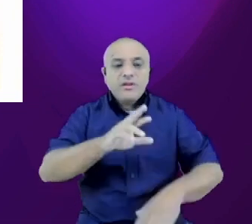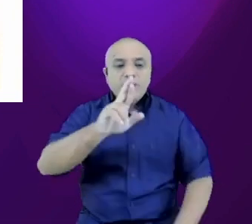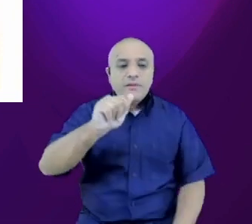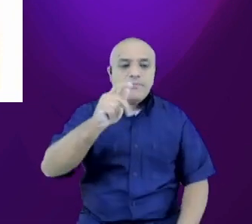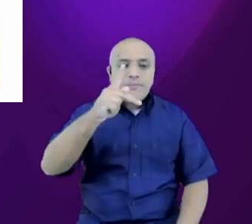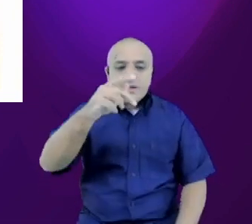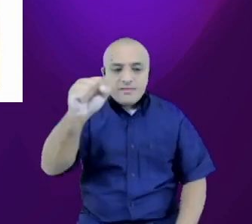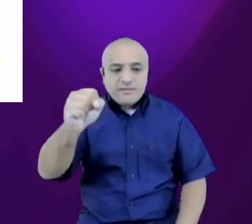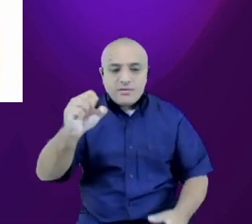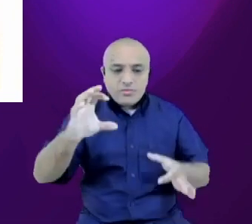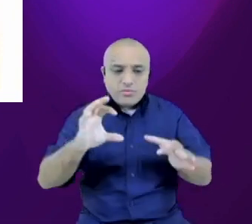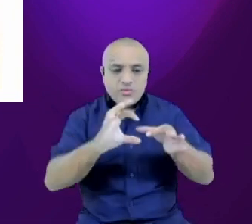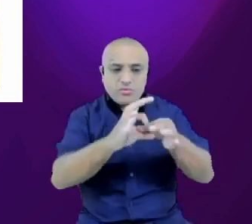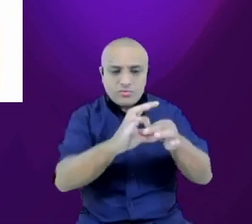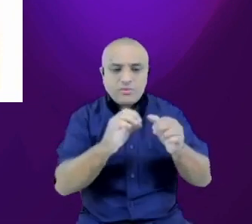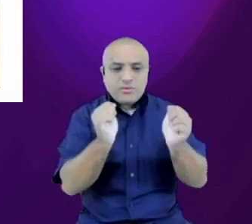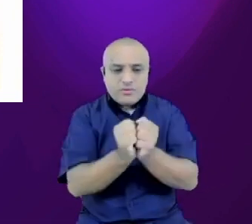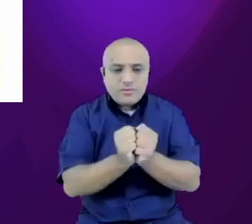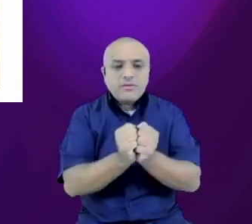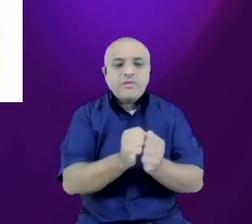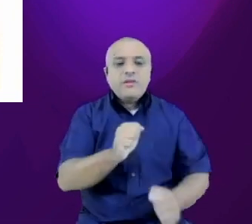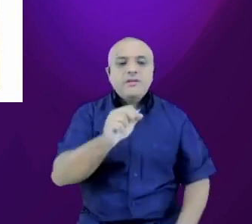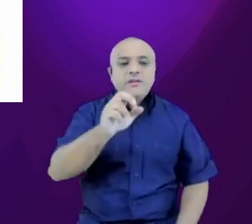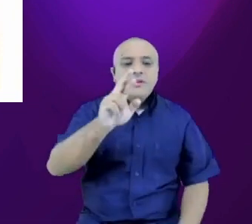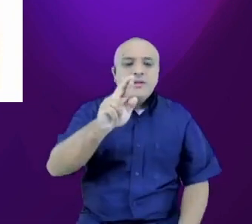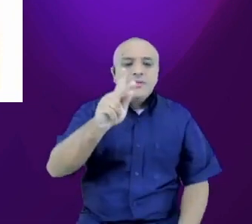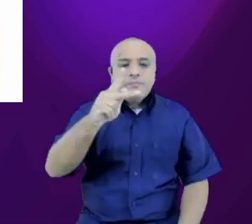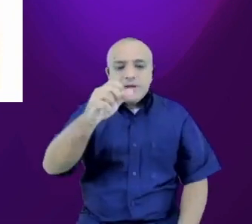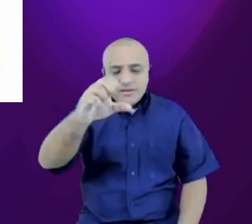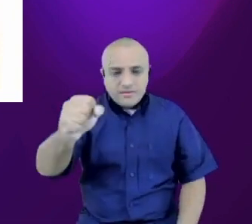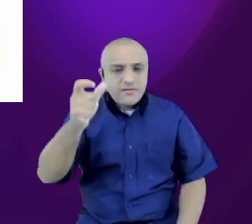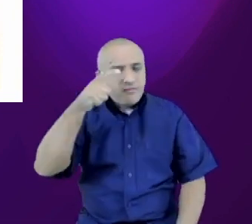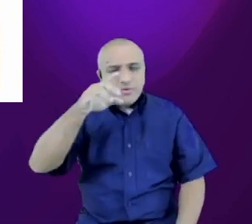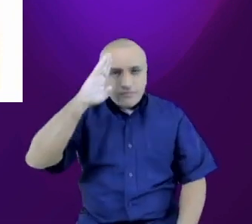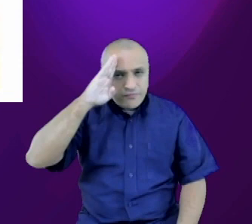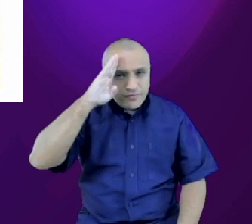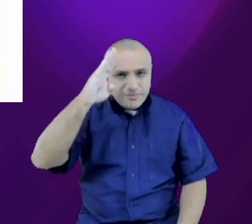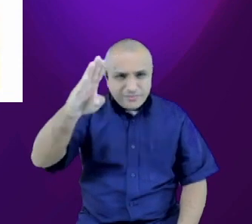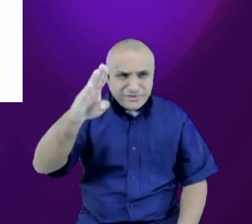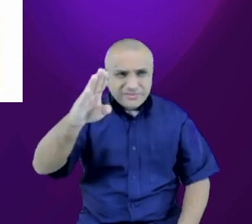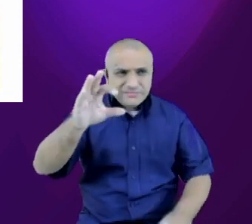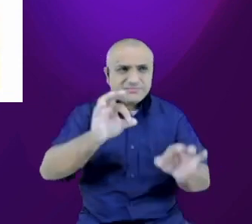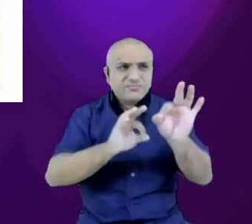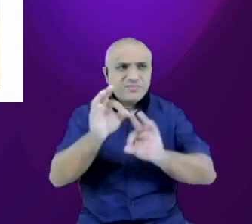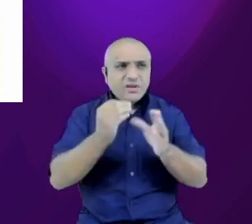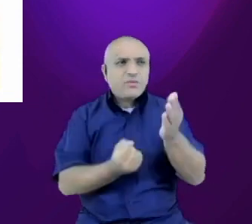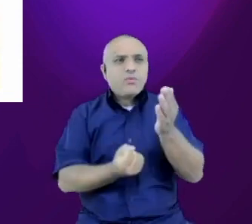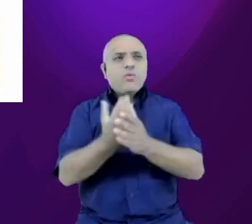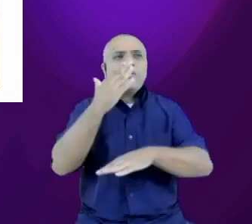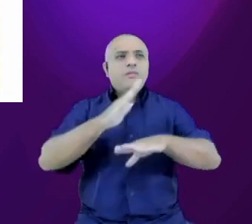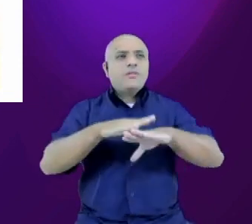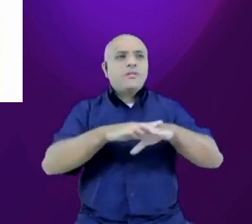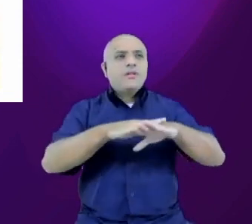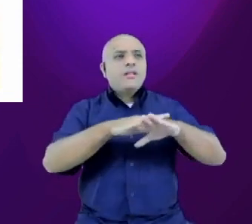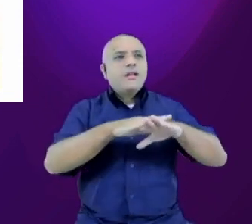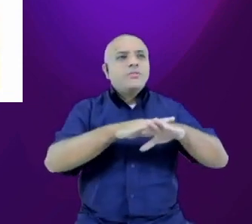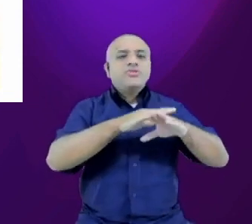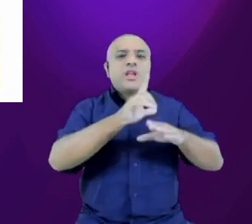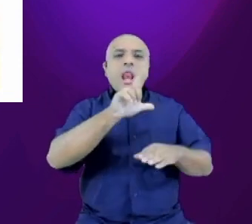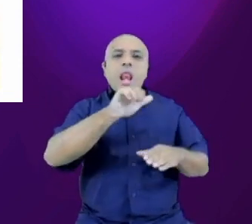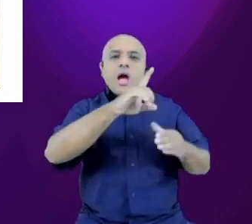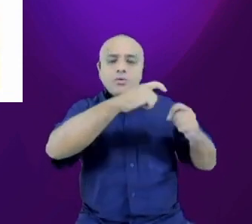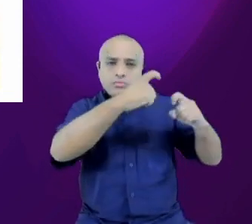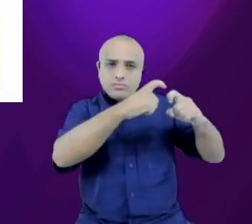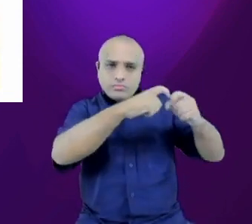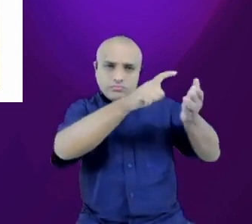unificado. Essa implementação do RIS-PACS unificado, ela foi fundamental, porque no início da implementação da Central de Laudos, nós trabalhávamos com 5